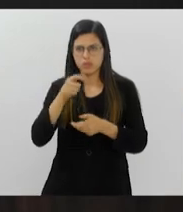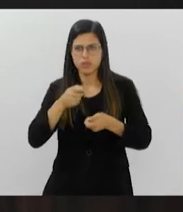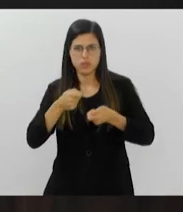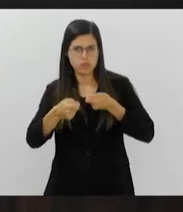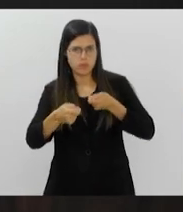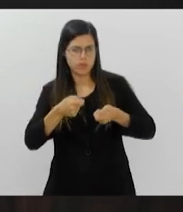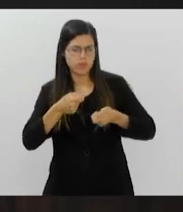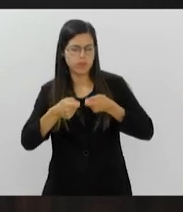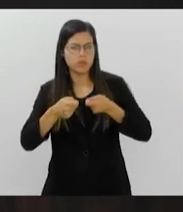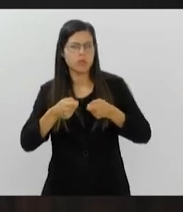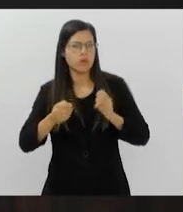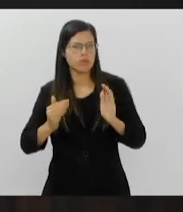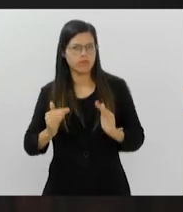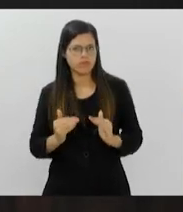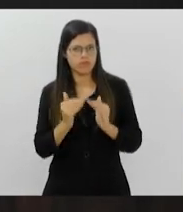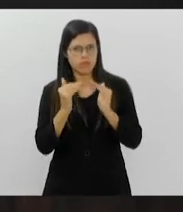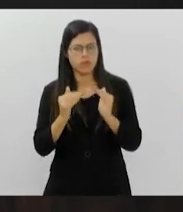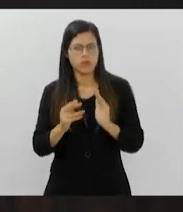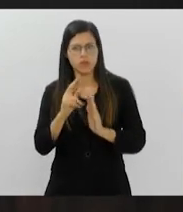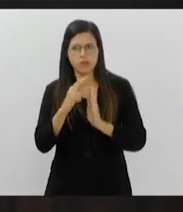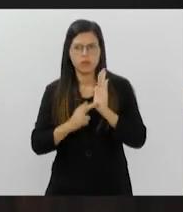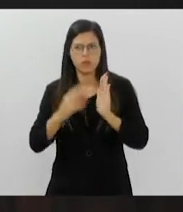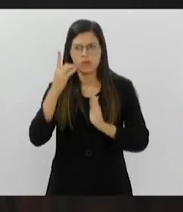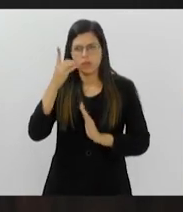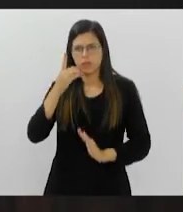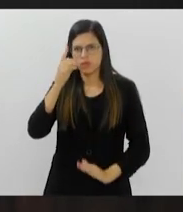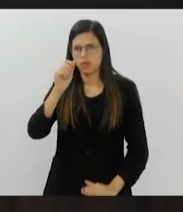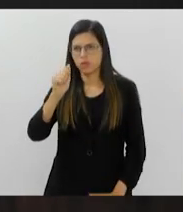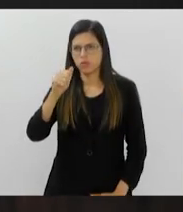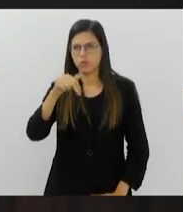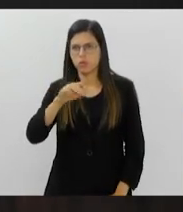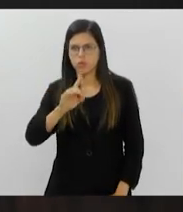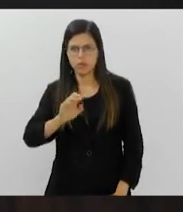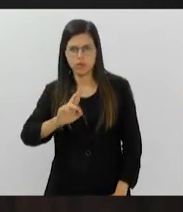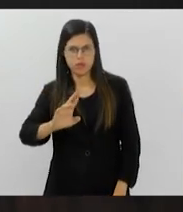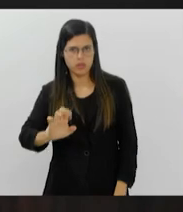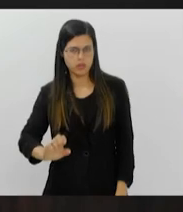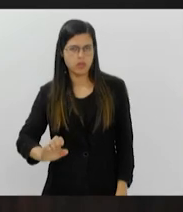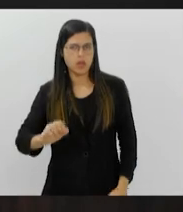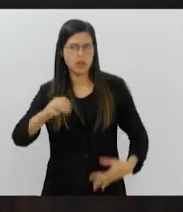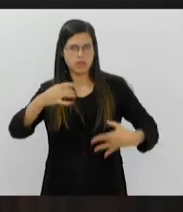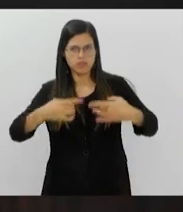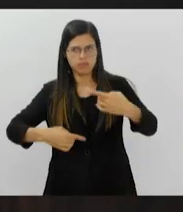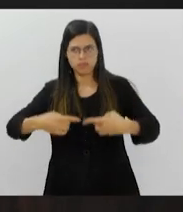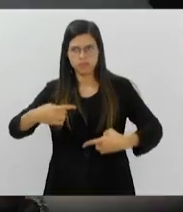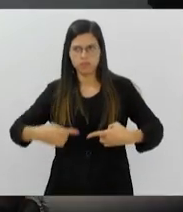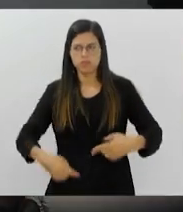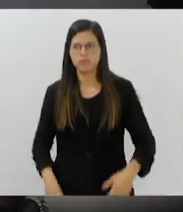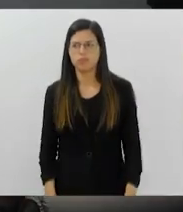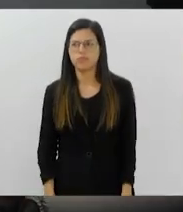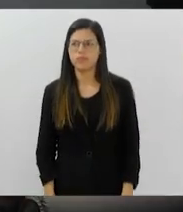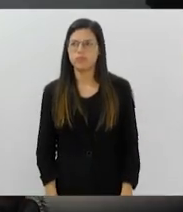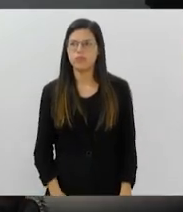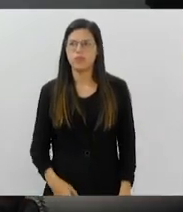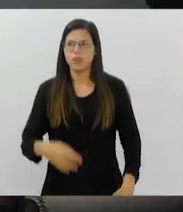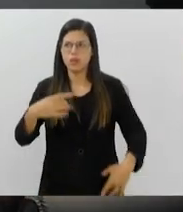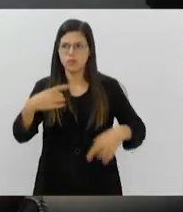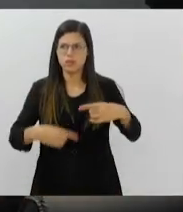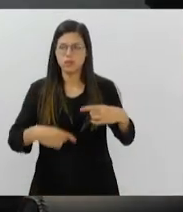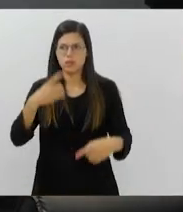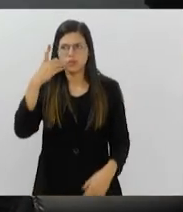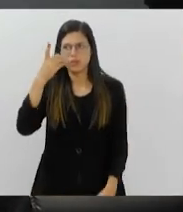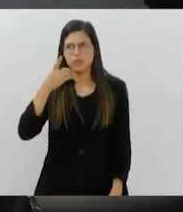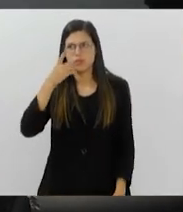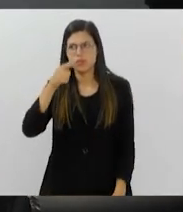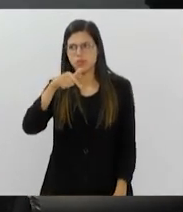Controle, favorável. Relator, deputado André Correia. Em discussão. Para discutir. Para discutir, deputado